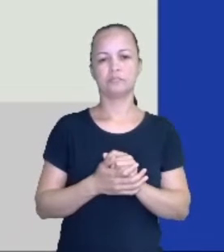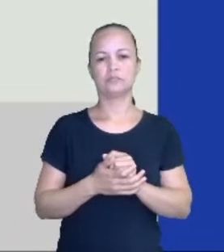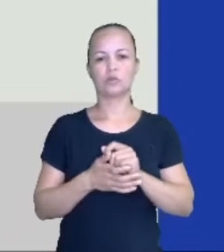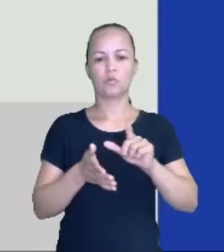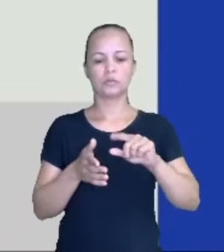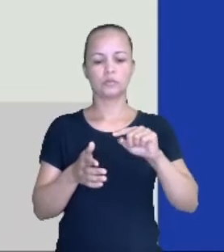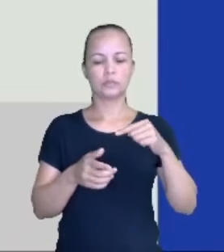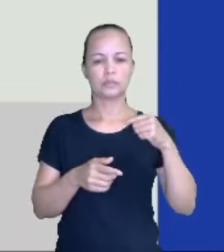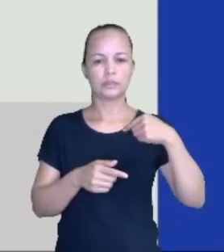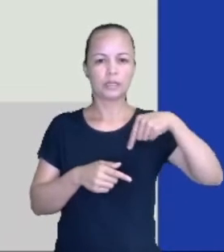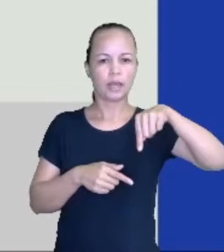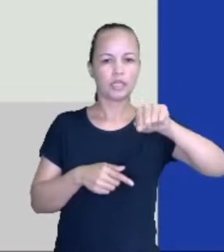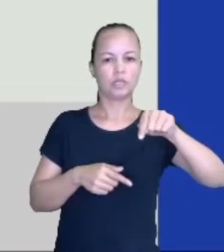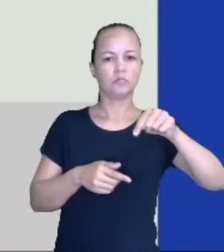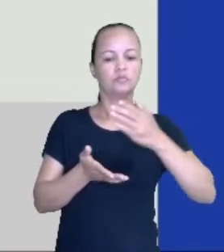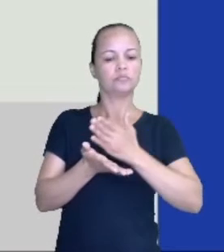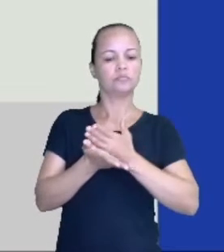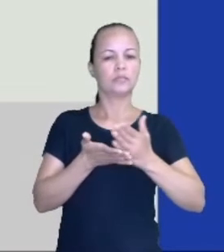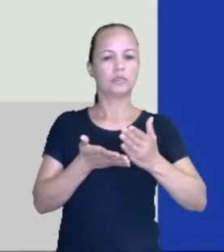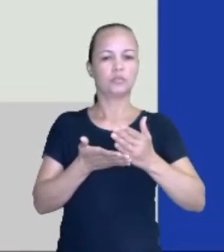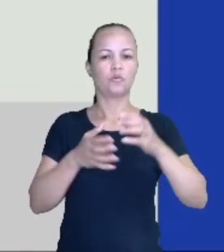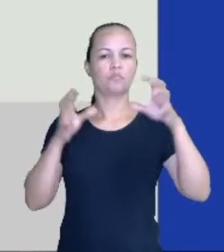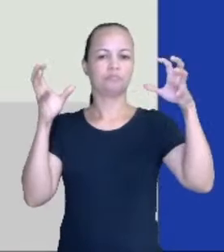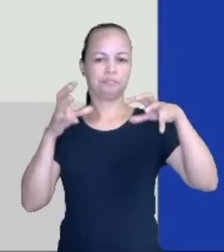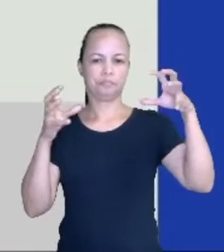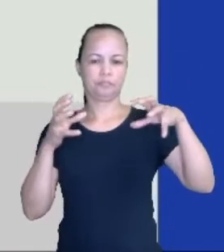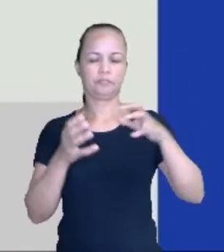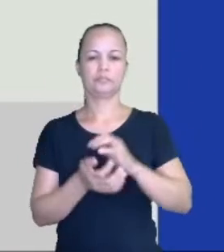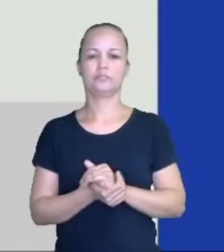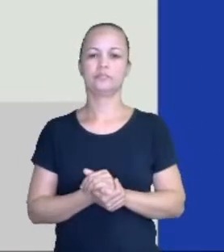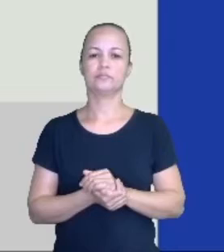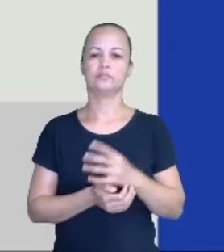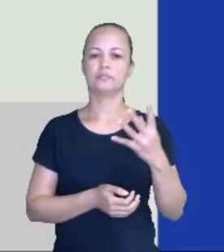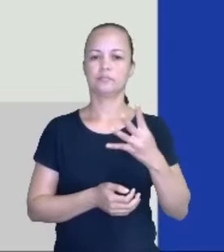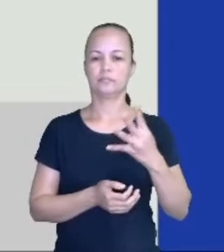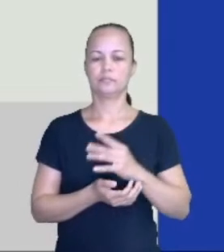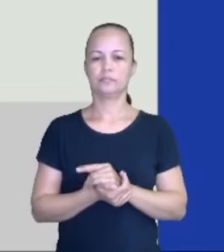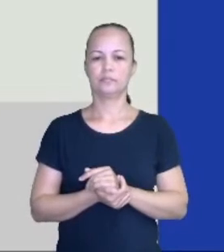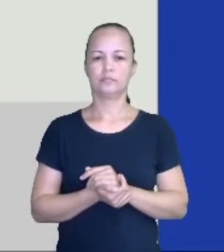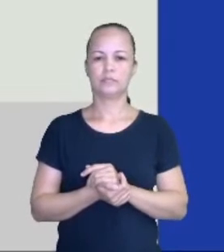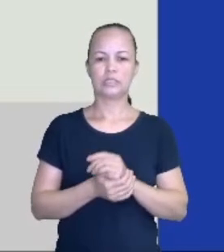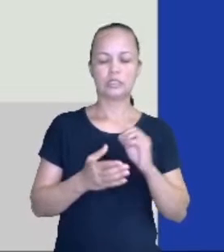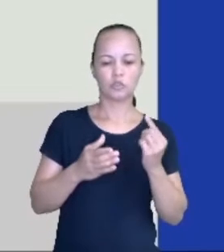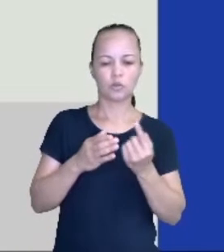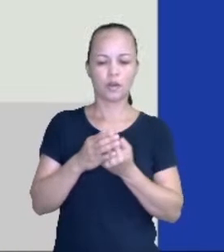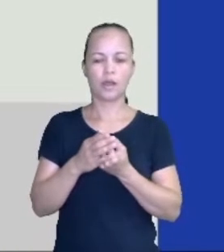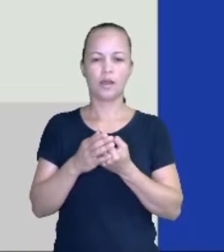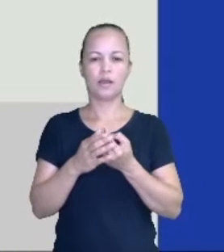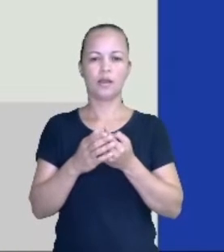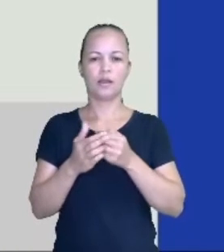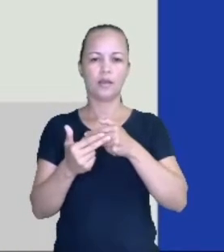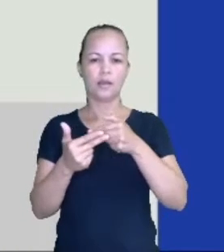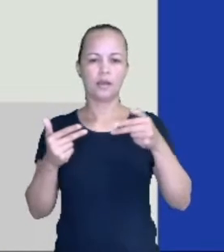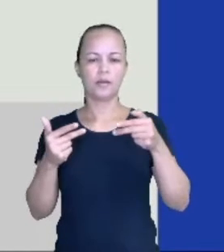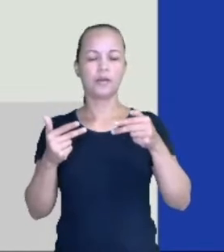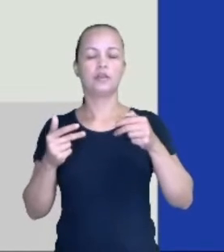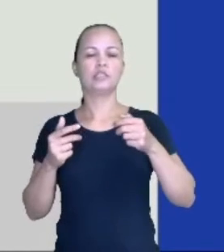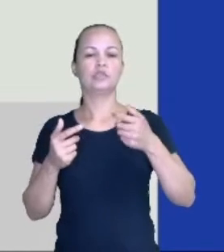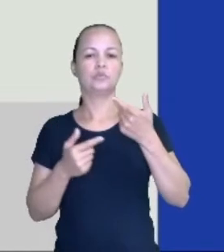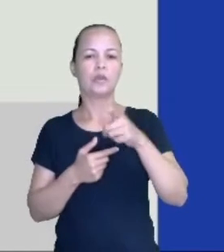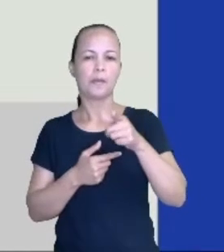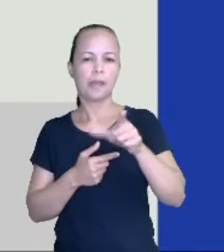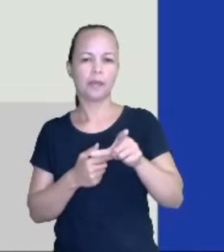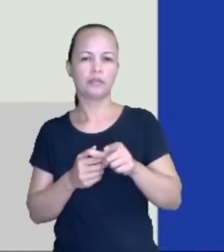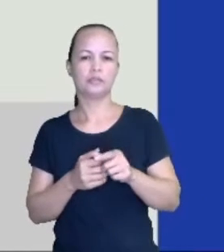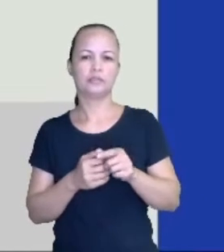saímos, começou a chover. E 4. Isolar elementos repetidos.